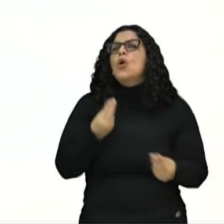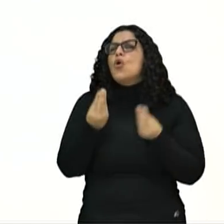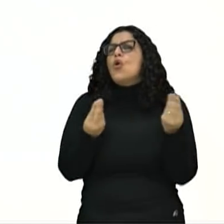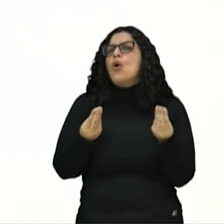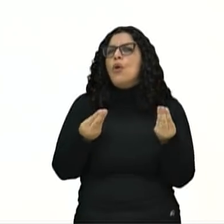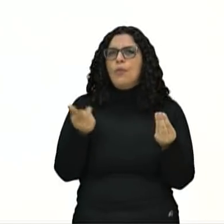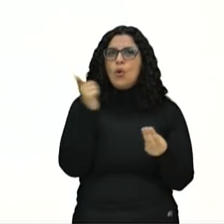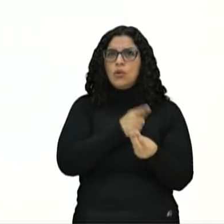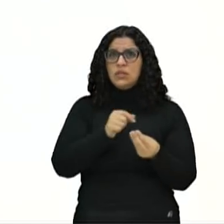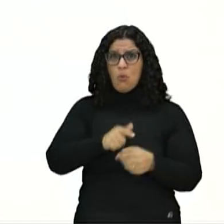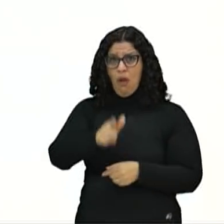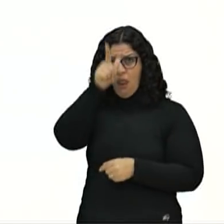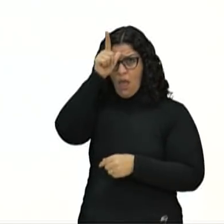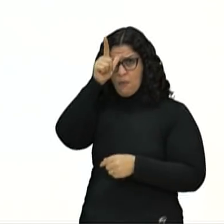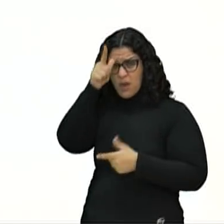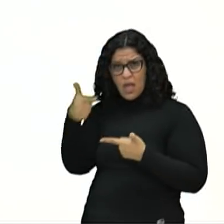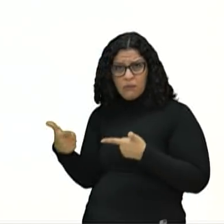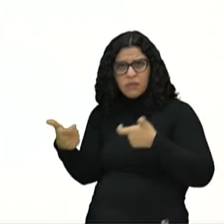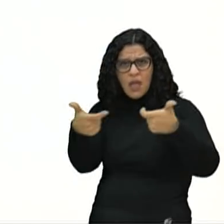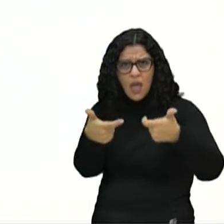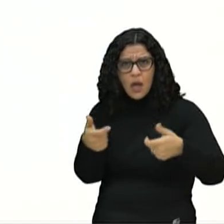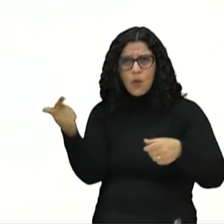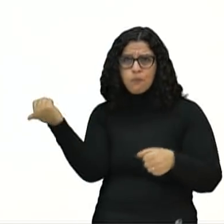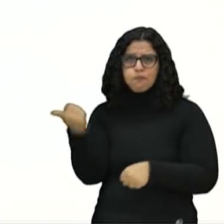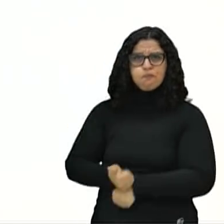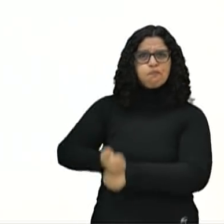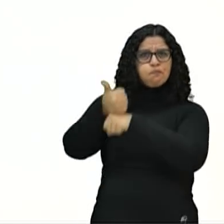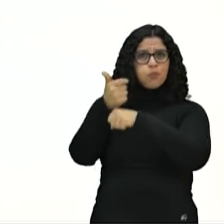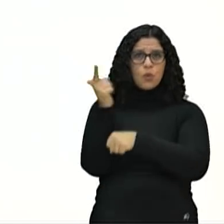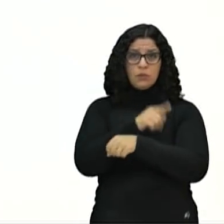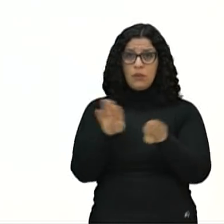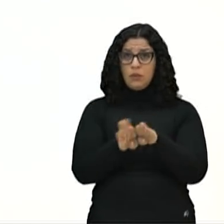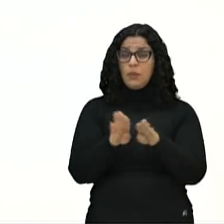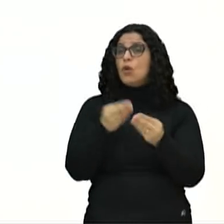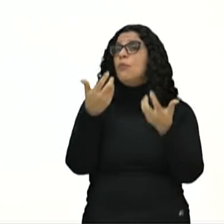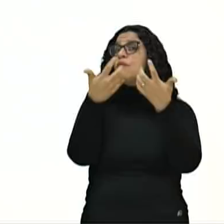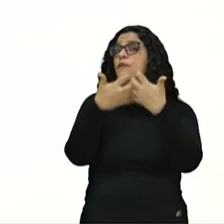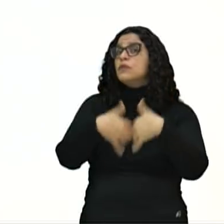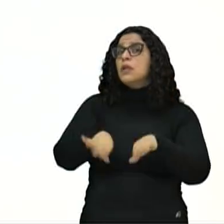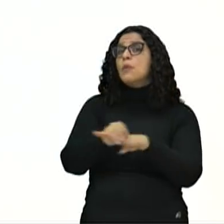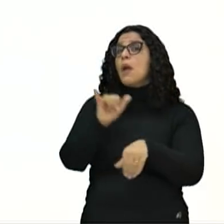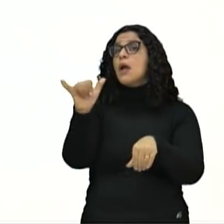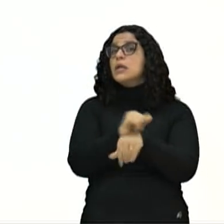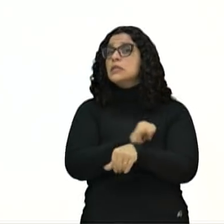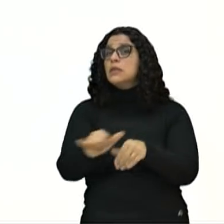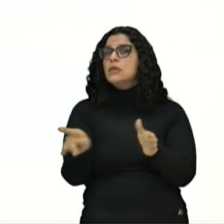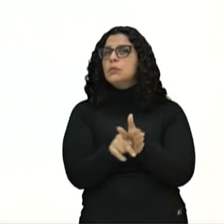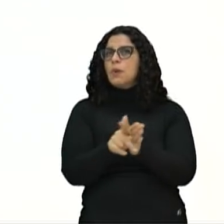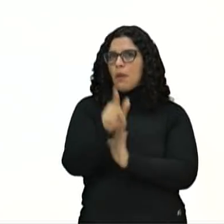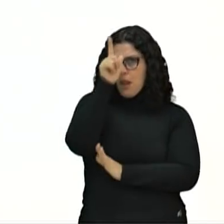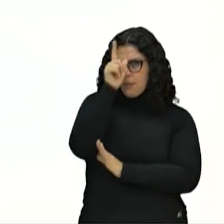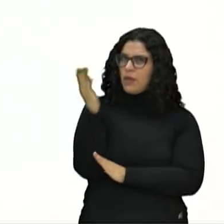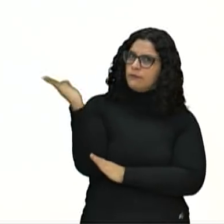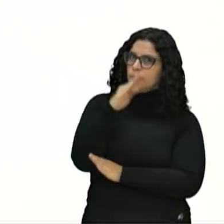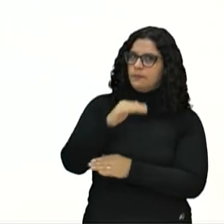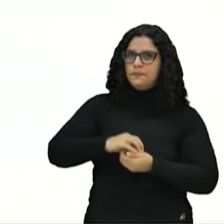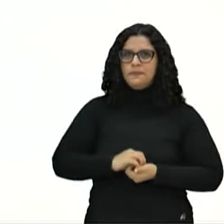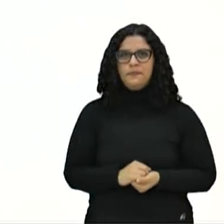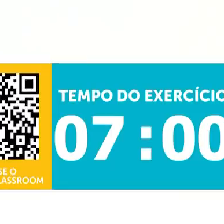essa superioridade de combate militar da Alemanha? E explique como funcionava essa superioridade. Vai lá!